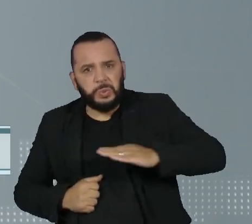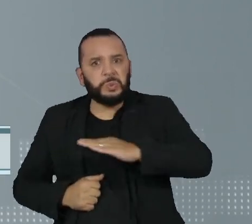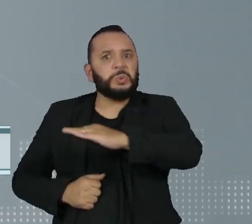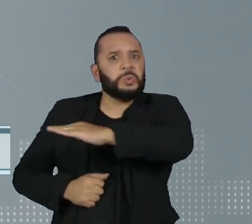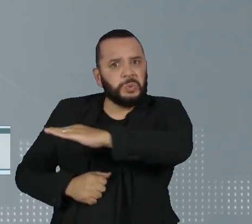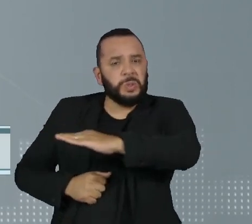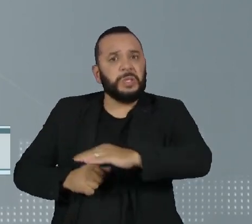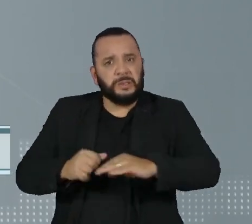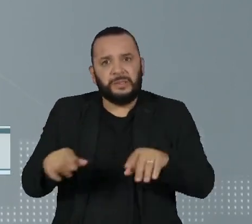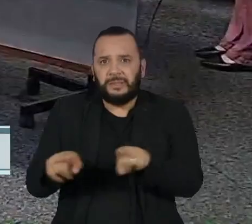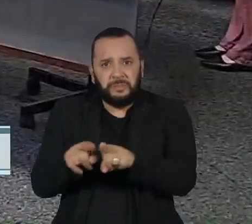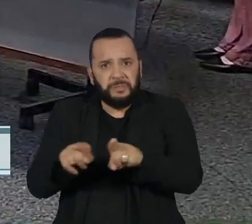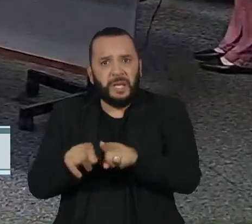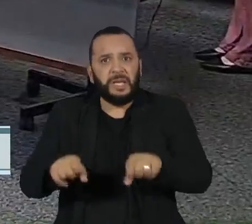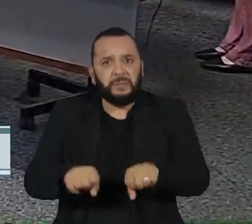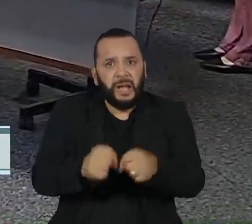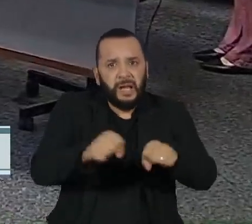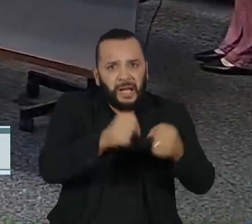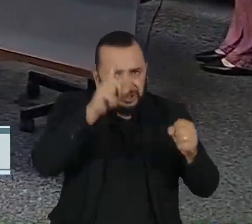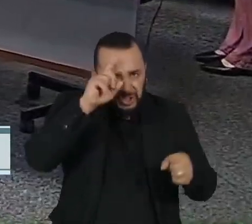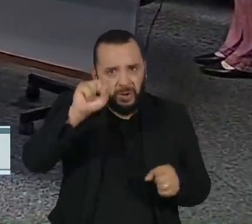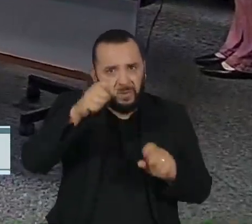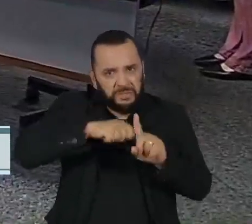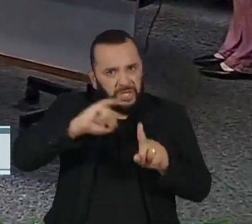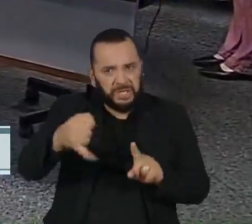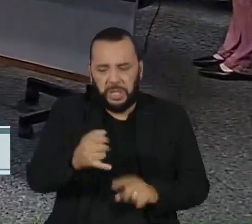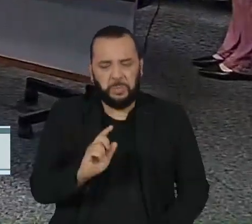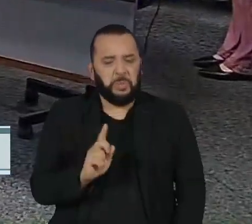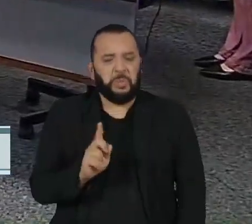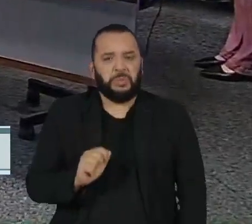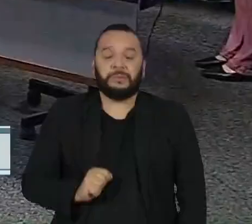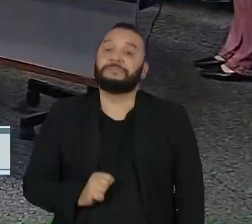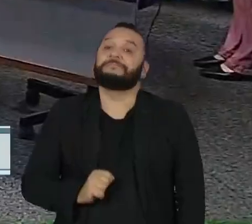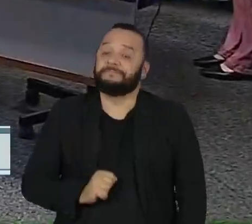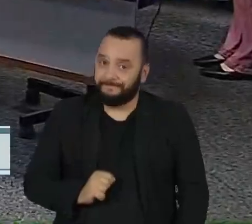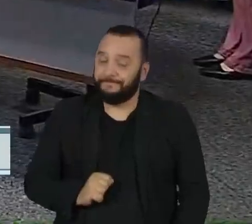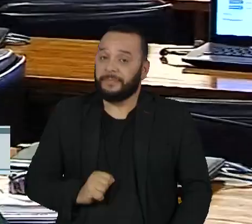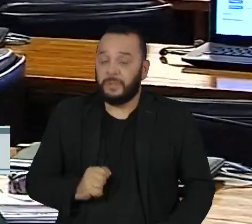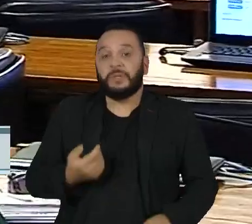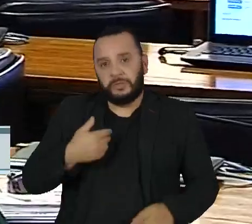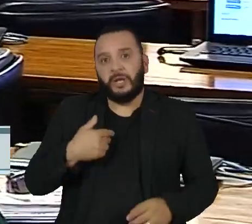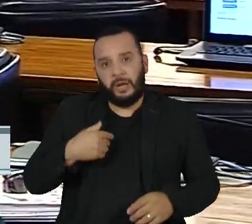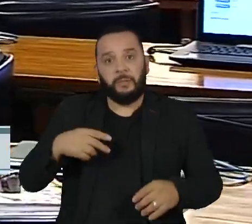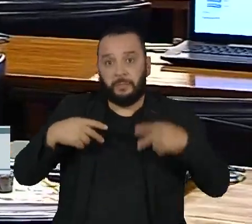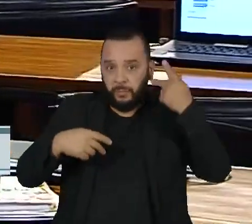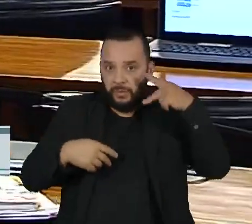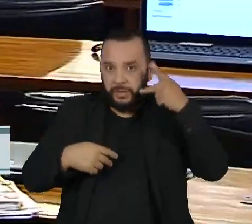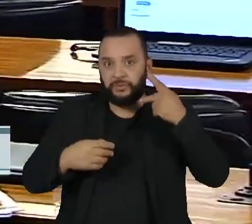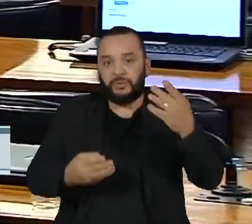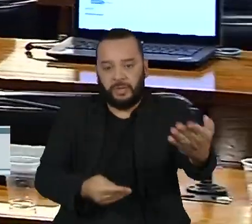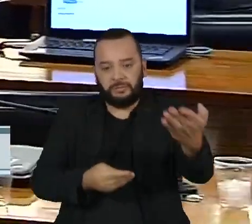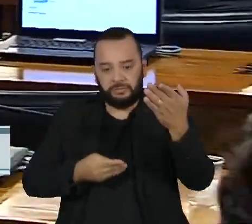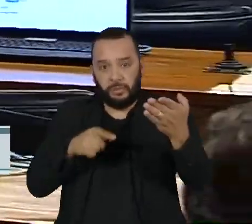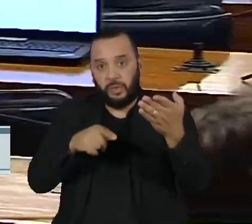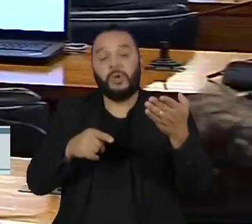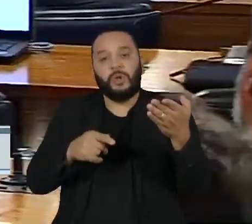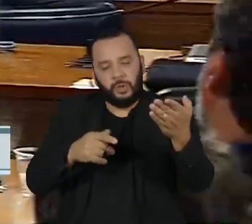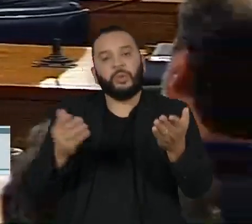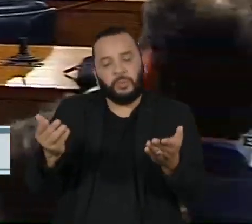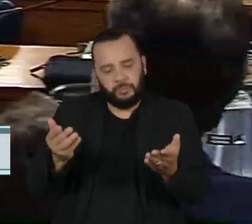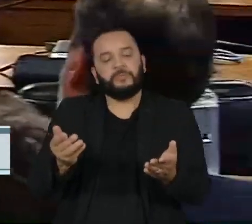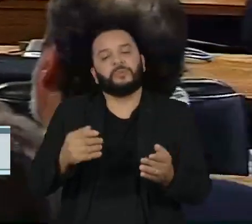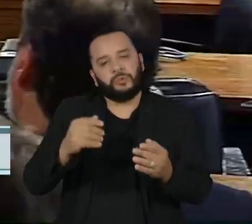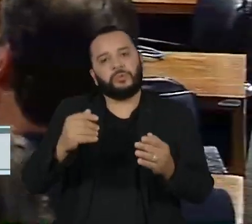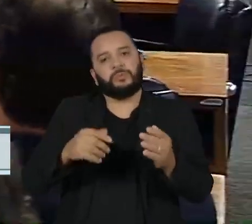atos do dia 8 de janeiro os parlamentares já tinham tido acesso aos documentos mas não poderão mas usar qualquer